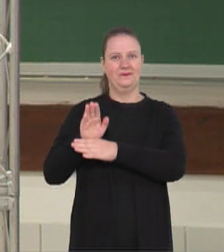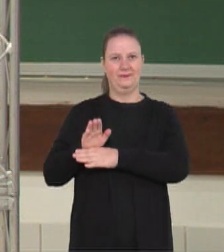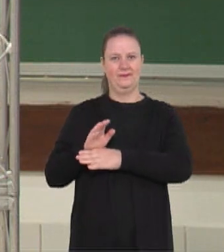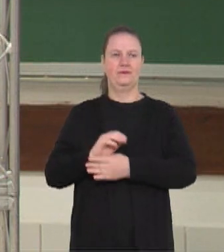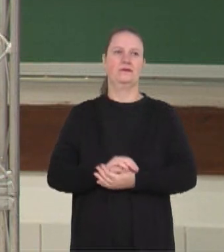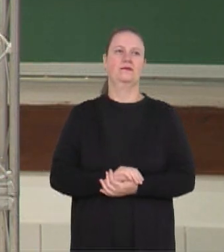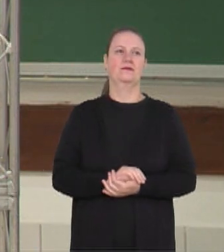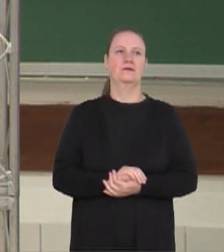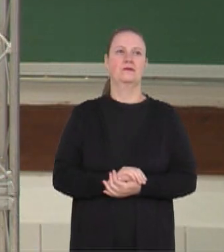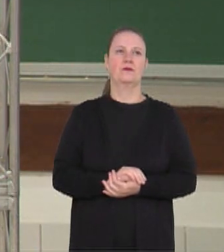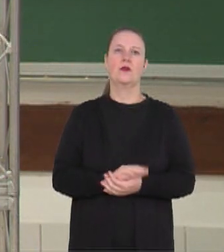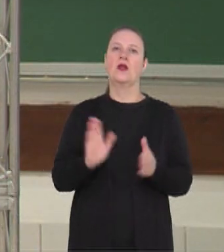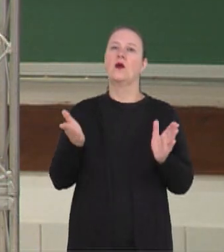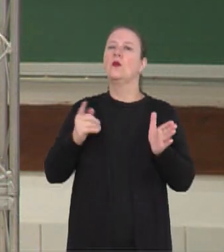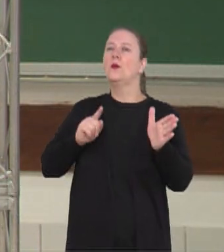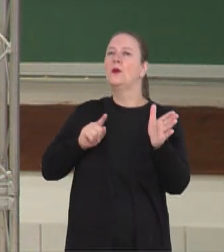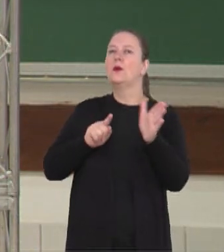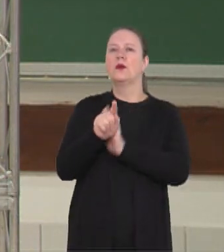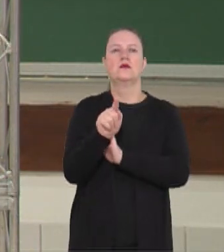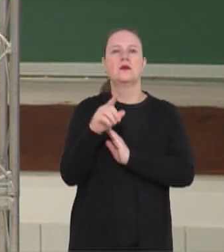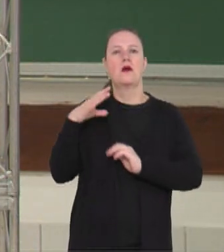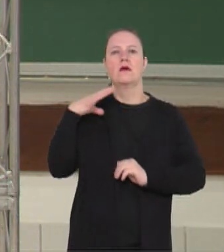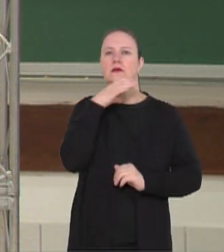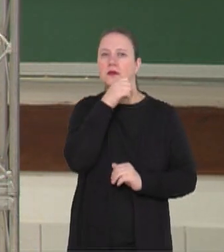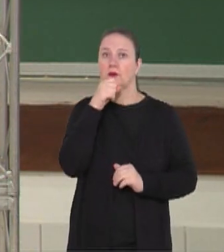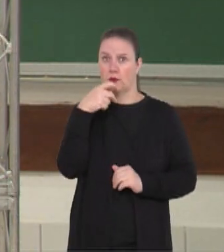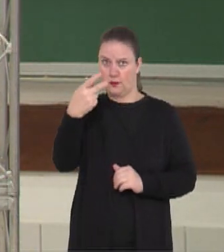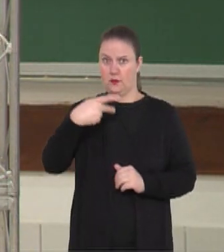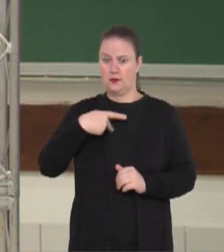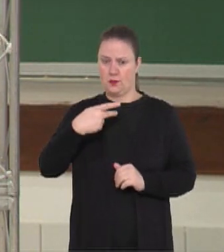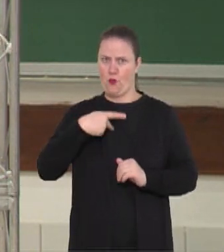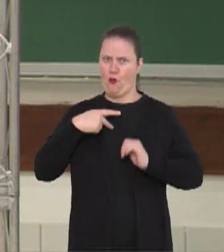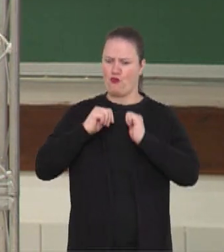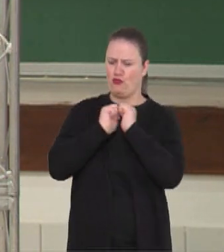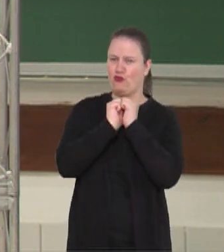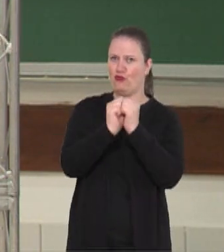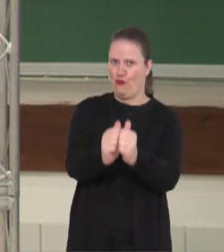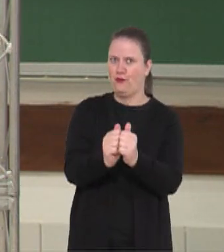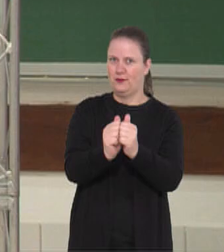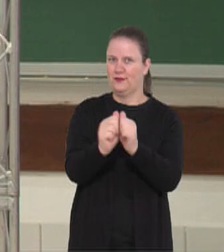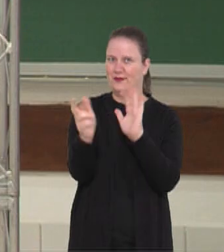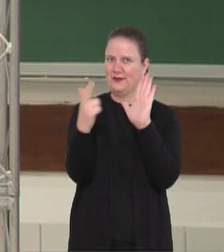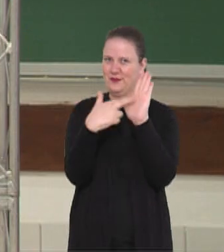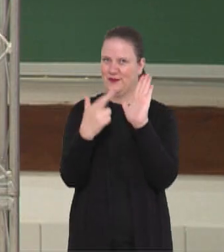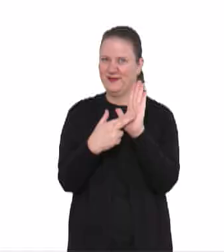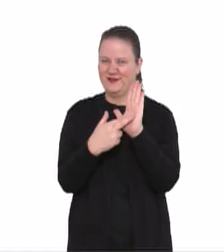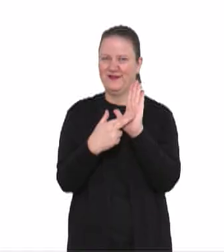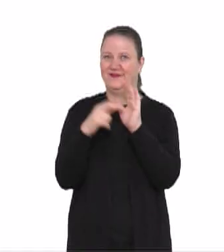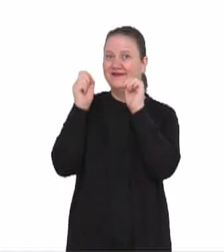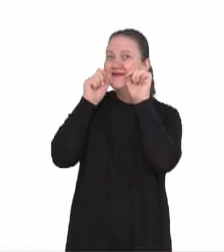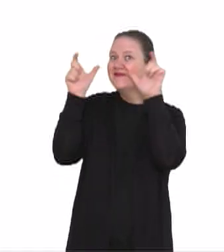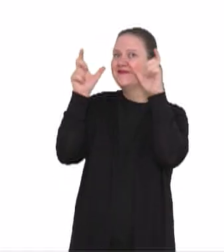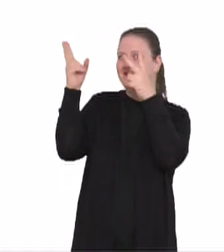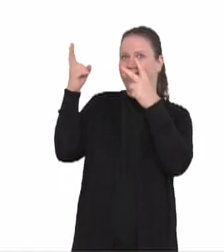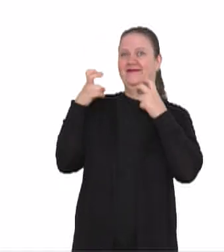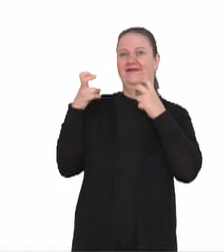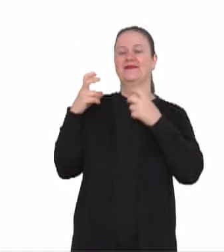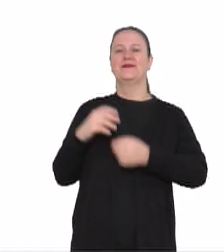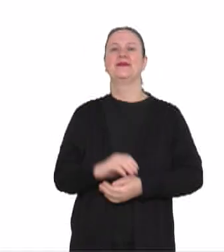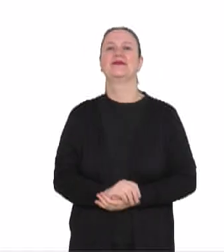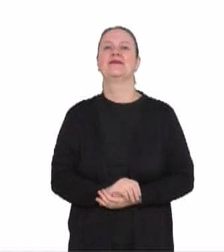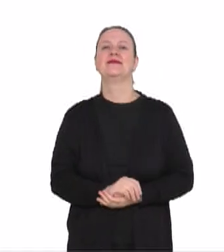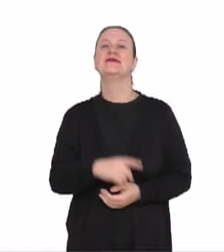Agora a gente vai para o nosso quiz. Então vamos responder juntos o quiz. Prestem bastante atenção aqui. A gente